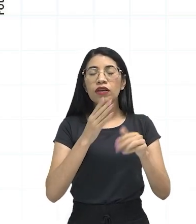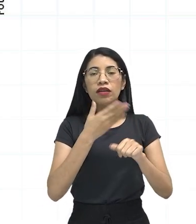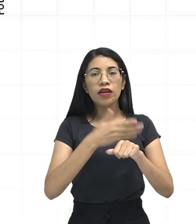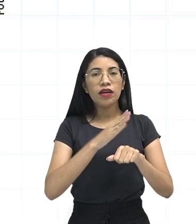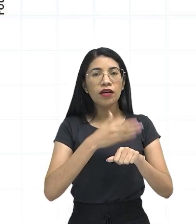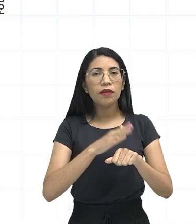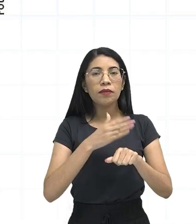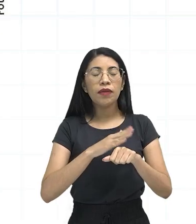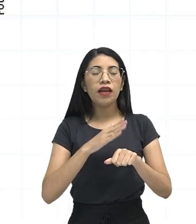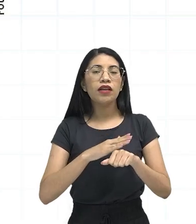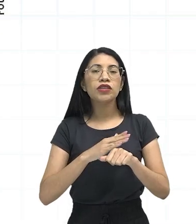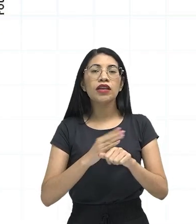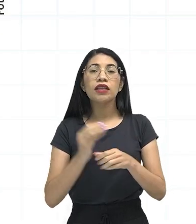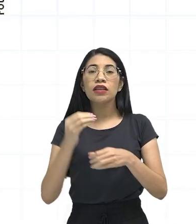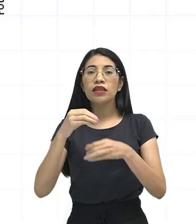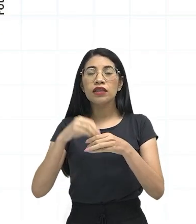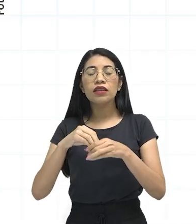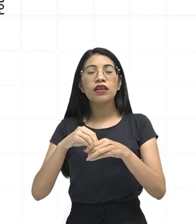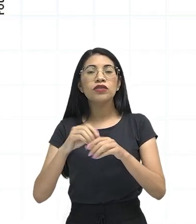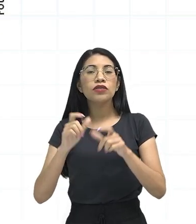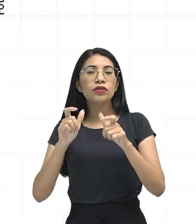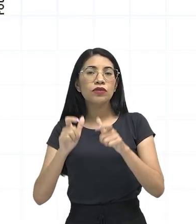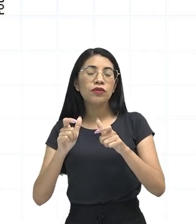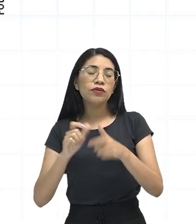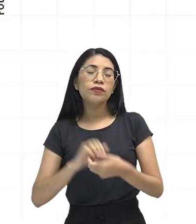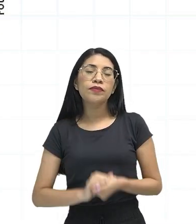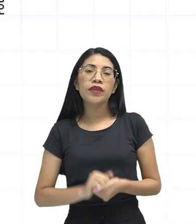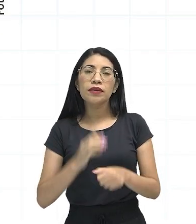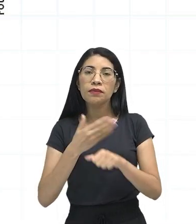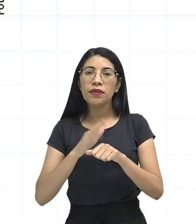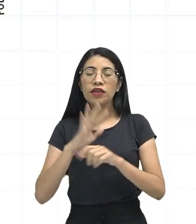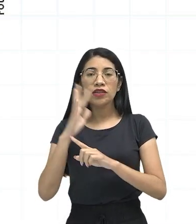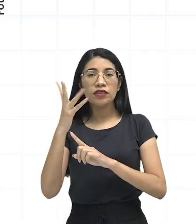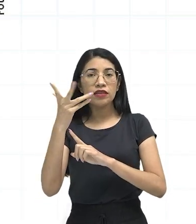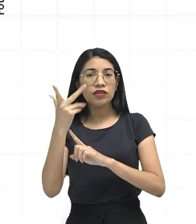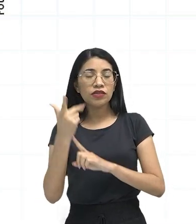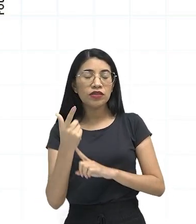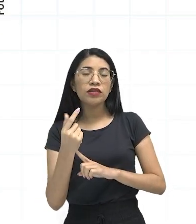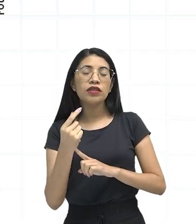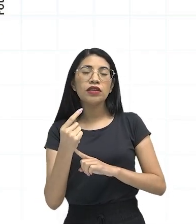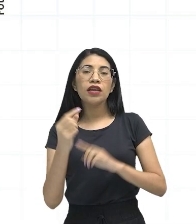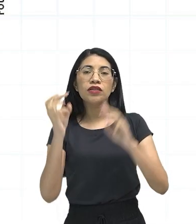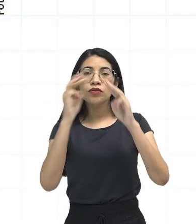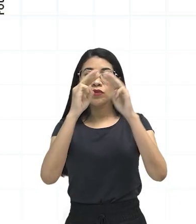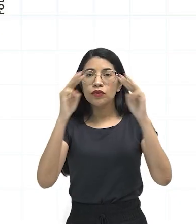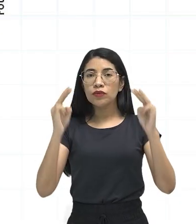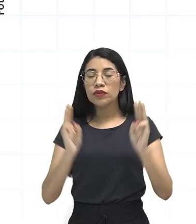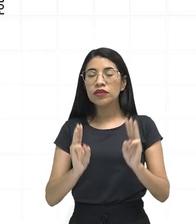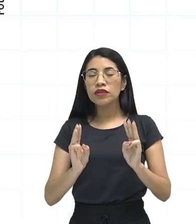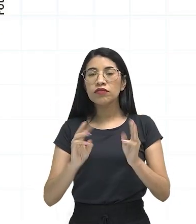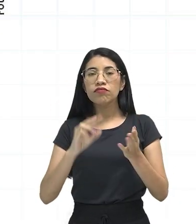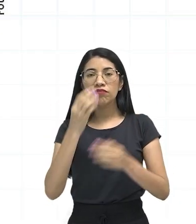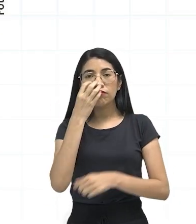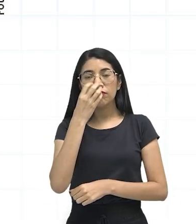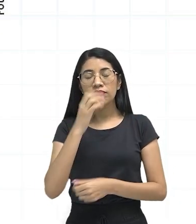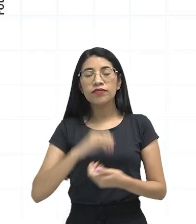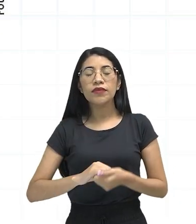práticas gímnicas realizadas a partir de atividades artísticas circenses, ou